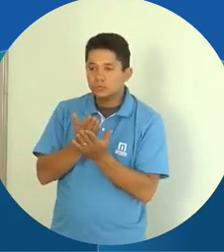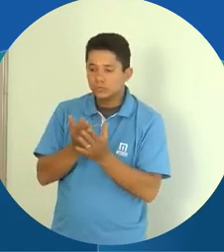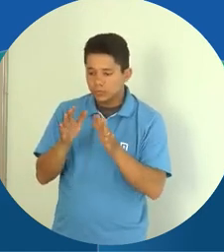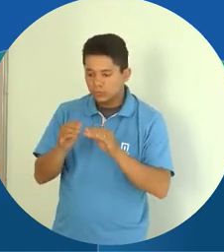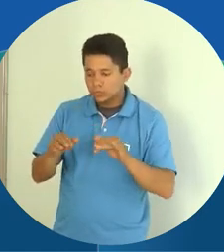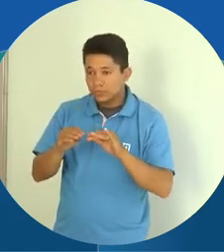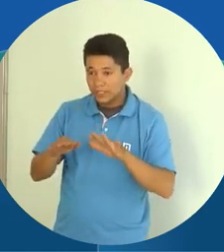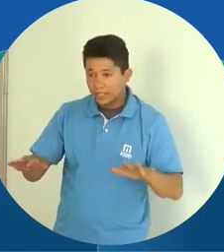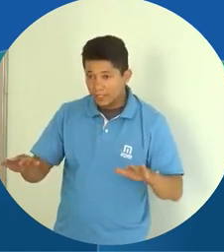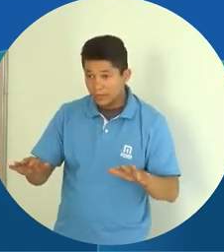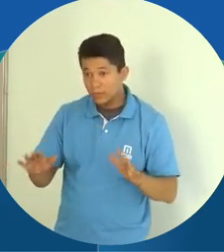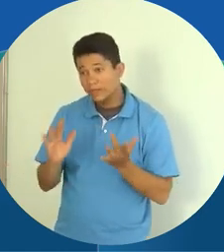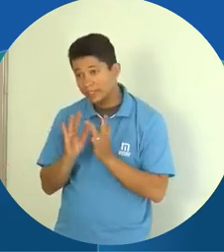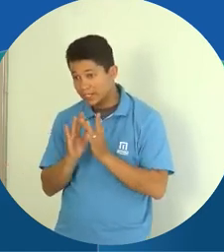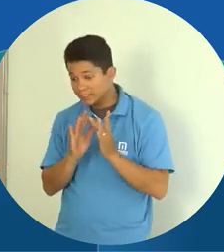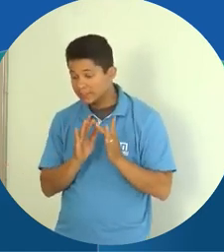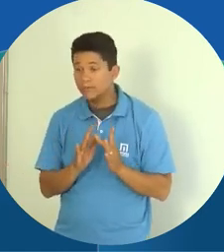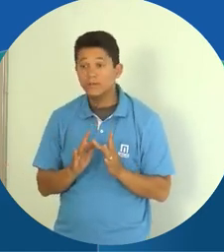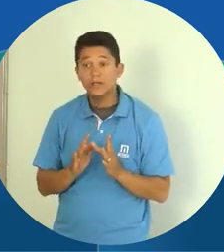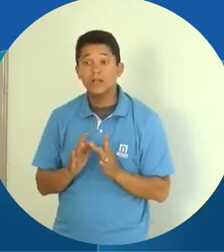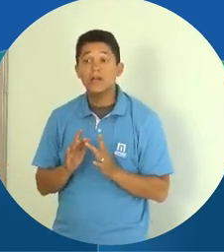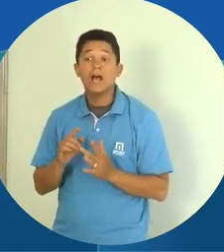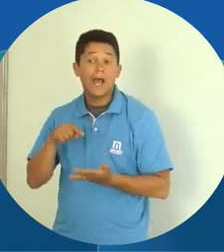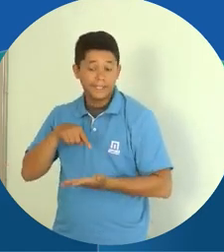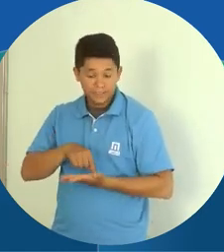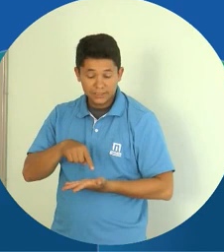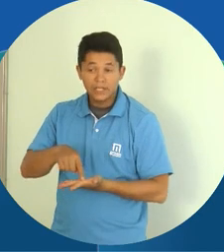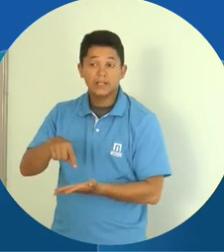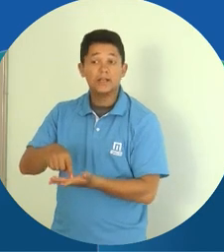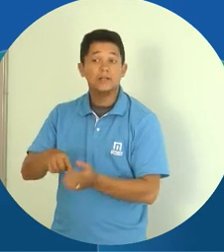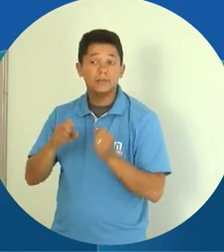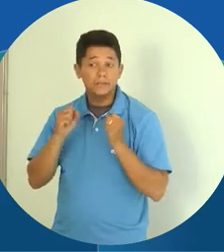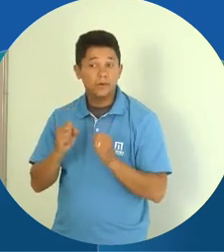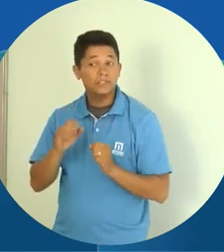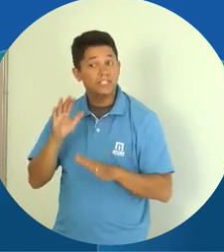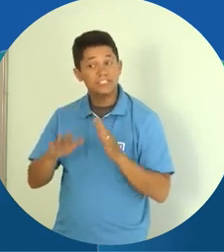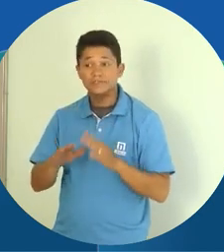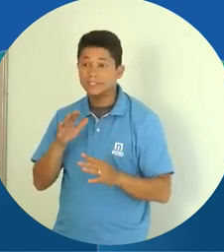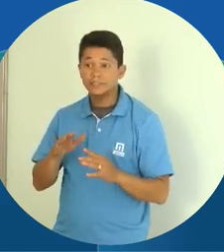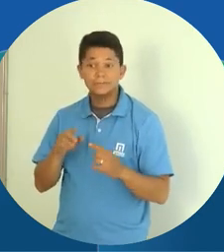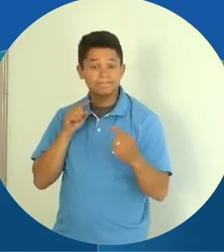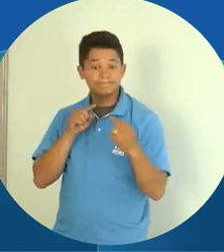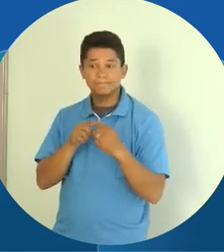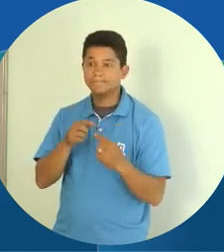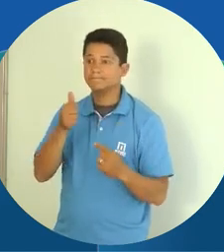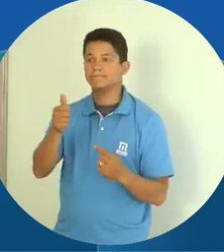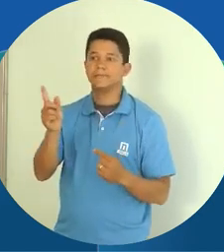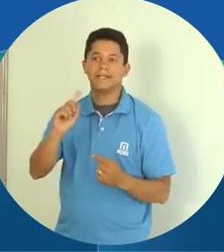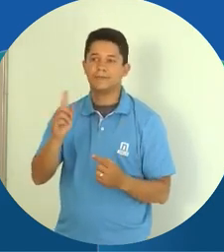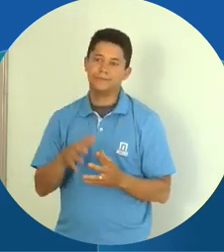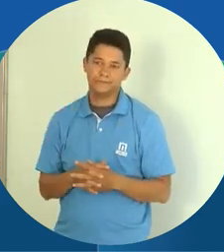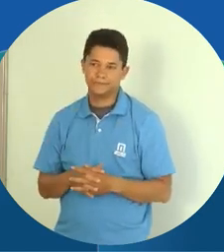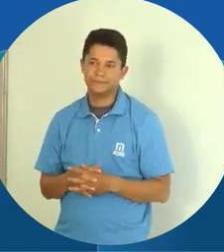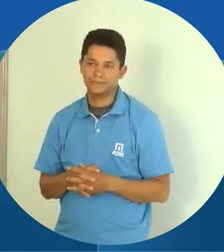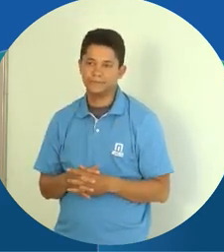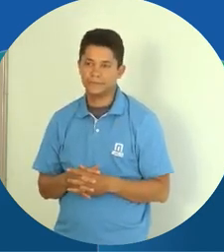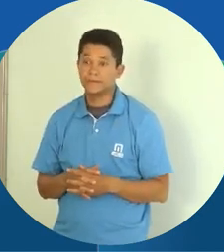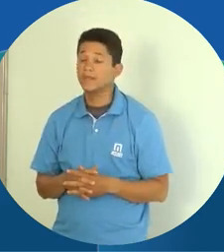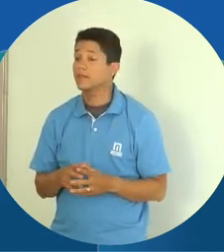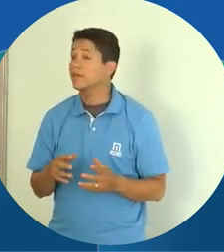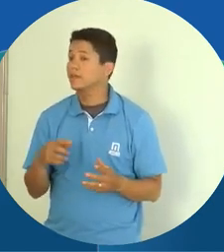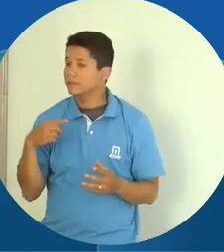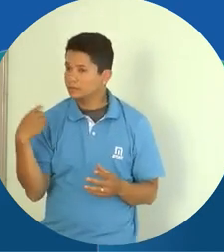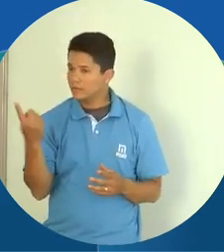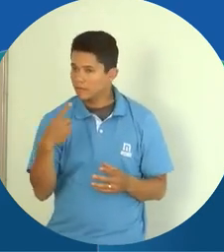situação, a estaca pode não atender ao cisalhamento. Então, a gente,